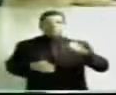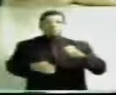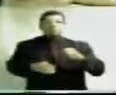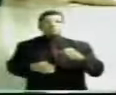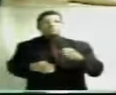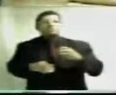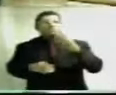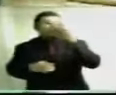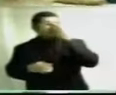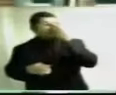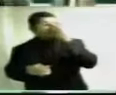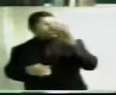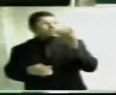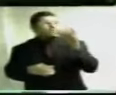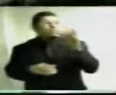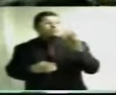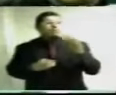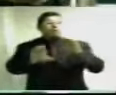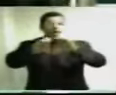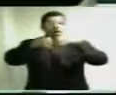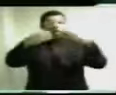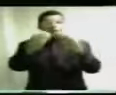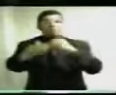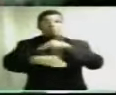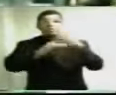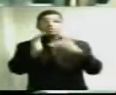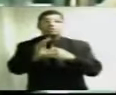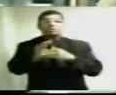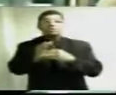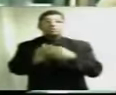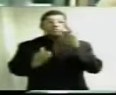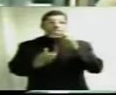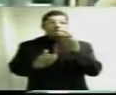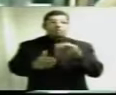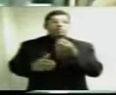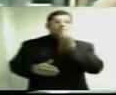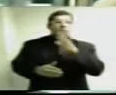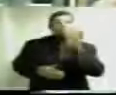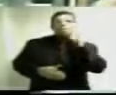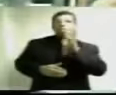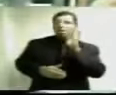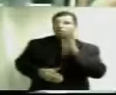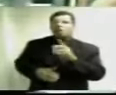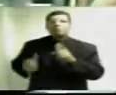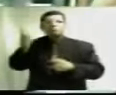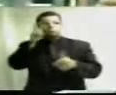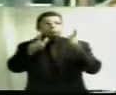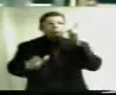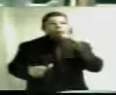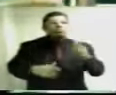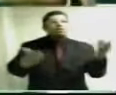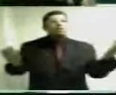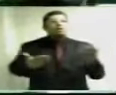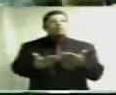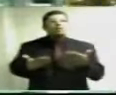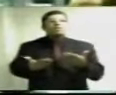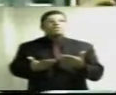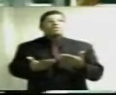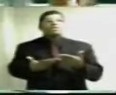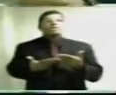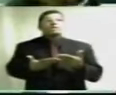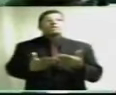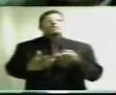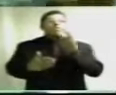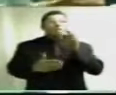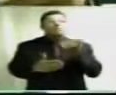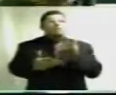circo. A Copa do Mundo, todo mundo se regozijava com a sua conquista. E, por sua vez, deputado Marcelo,